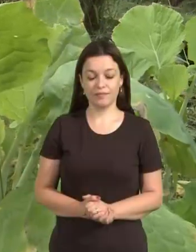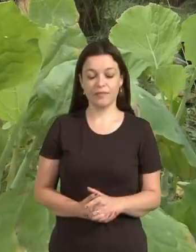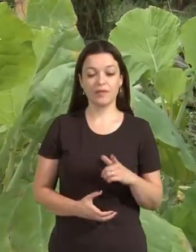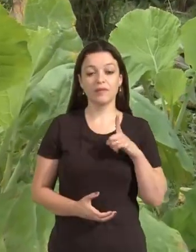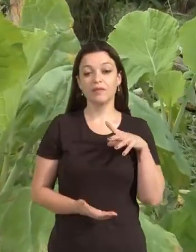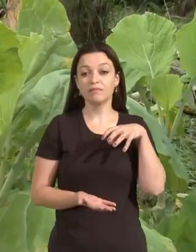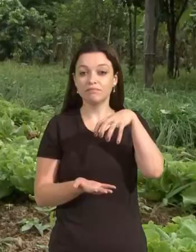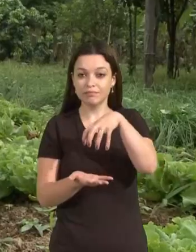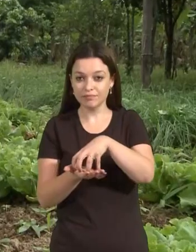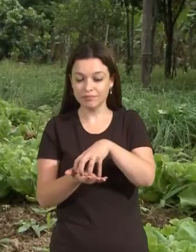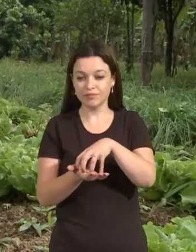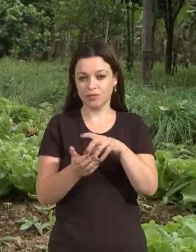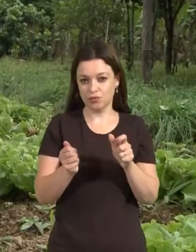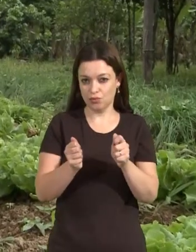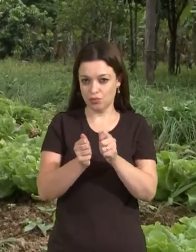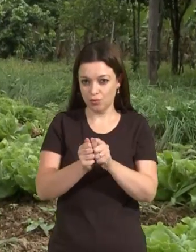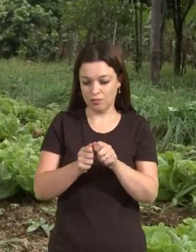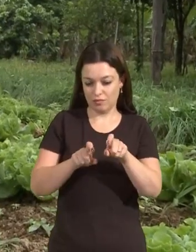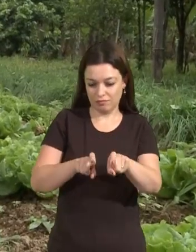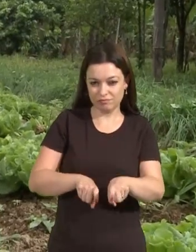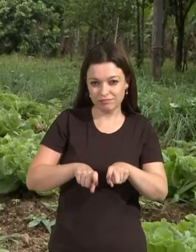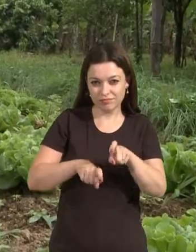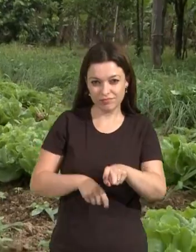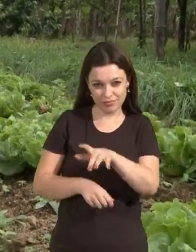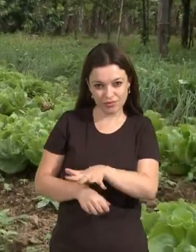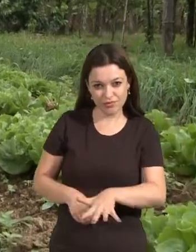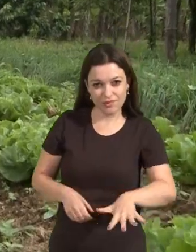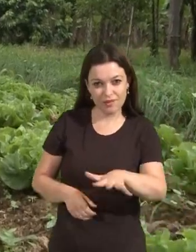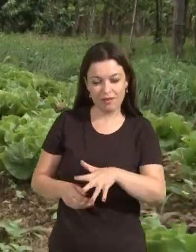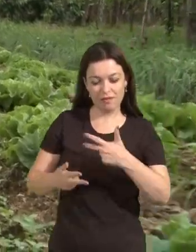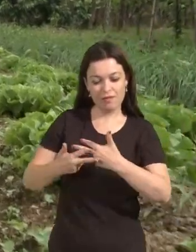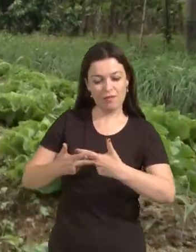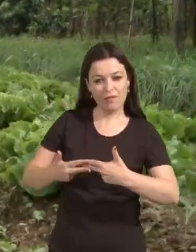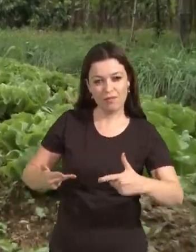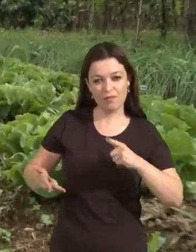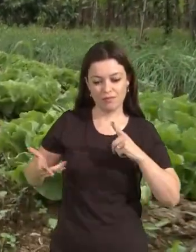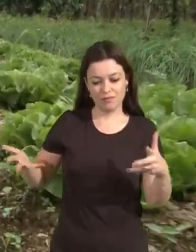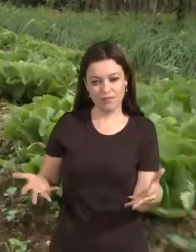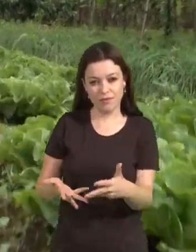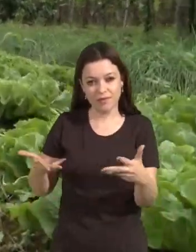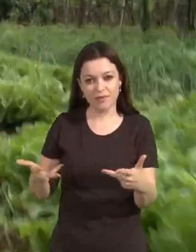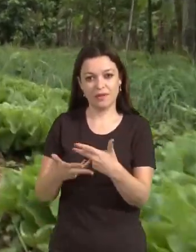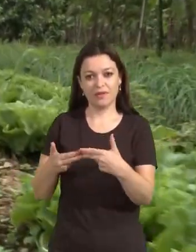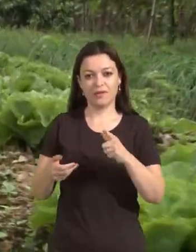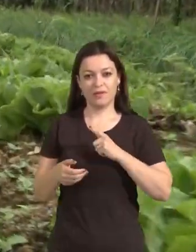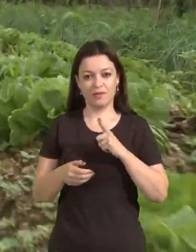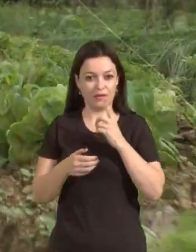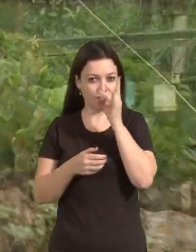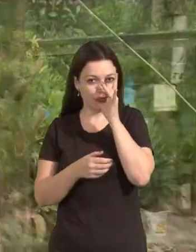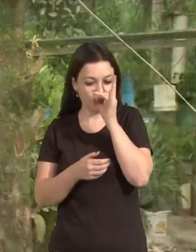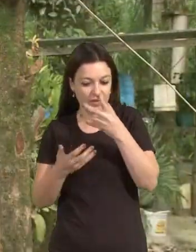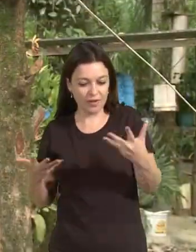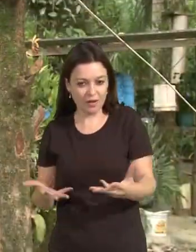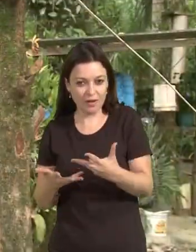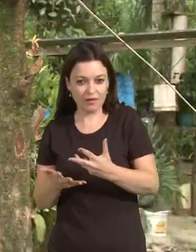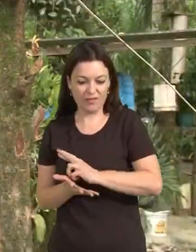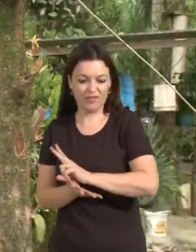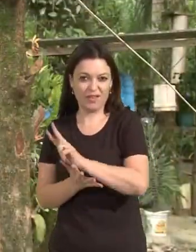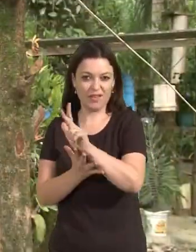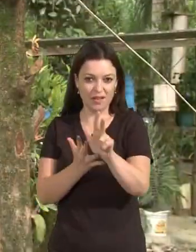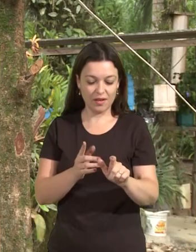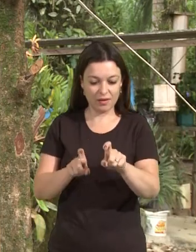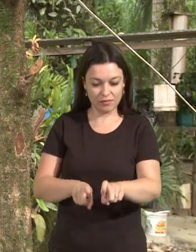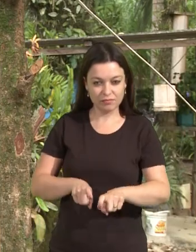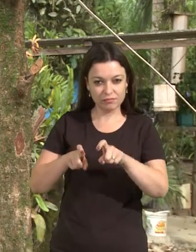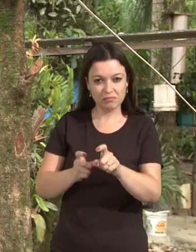A cooperativa é olericultura, assim, de modo geral, pepino, berinjela, eu trabalho com escarola, alface,